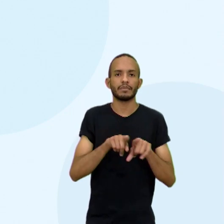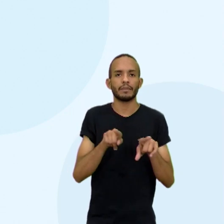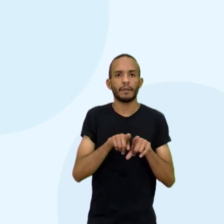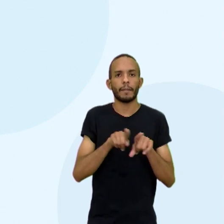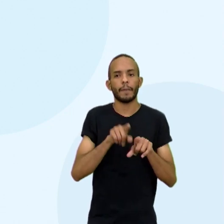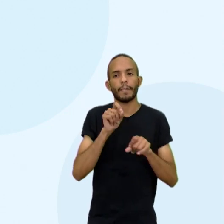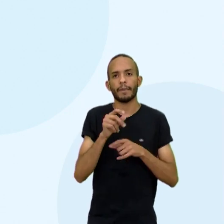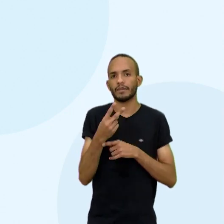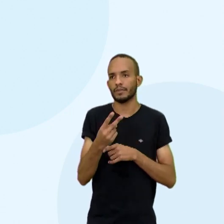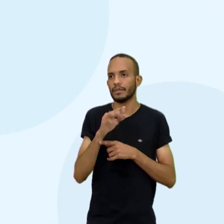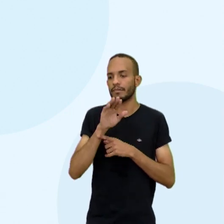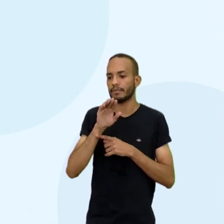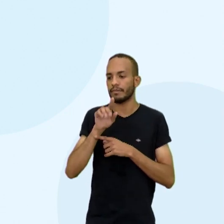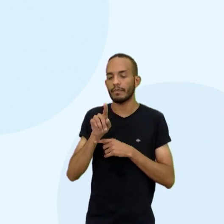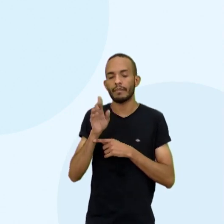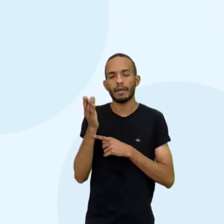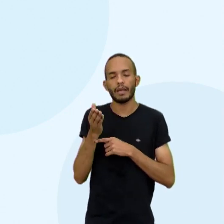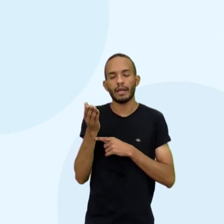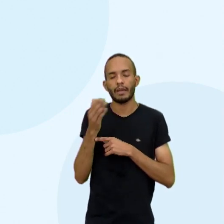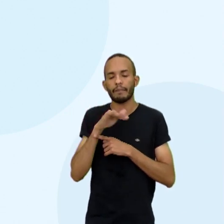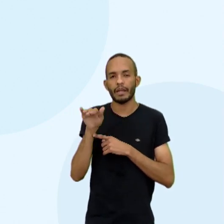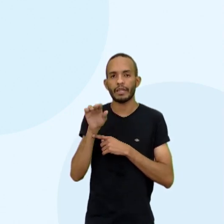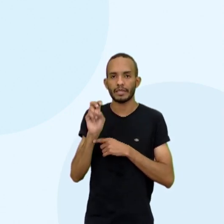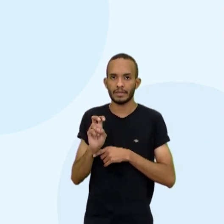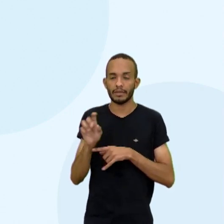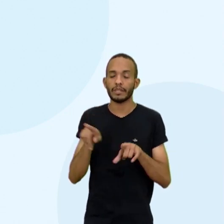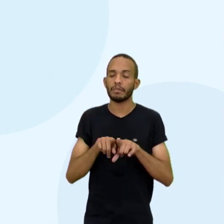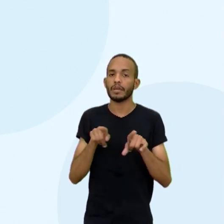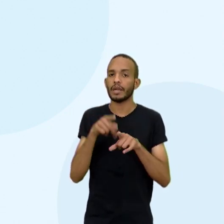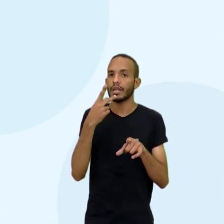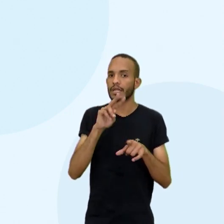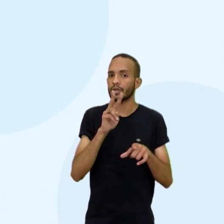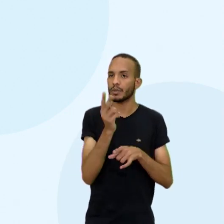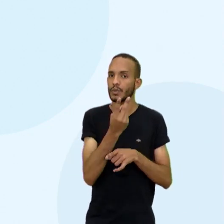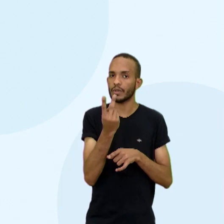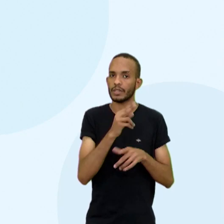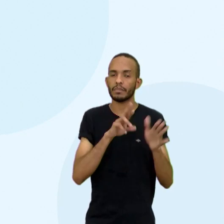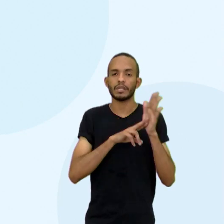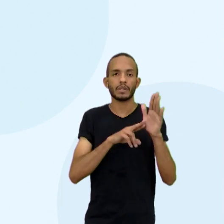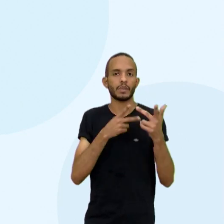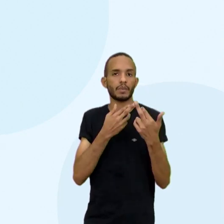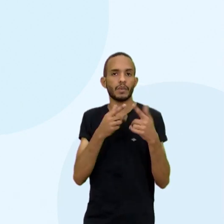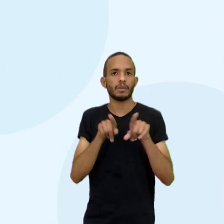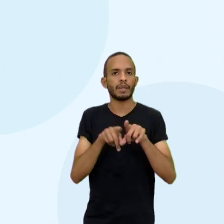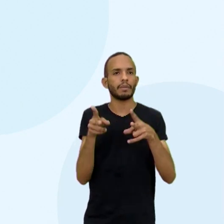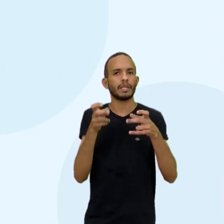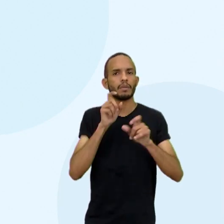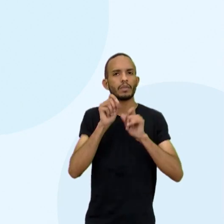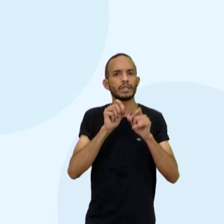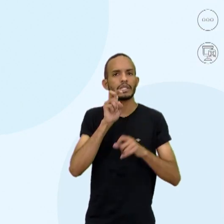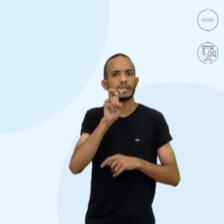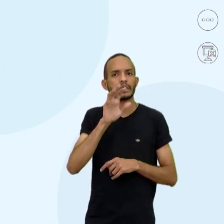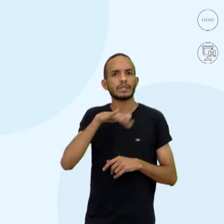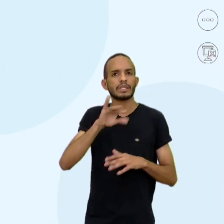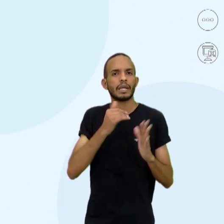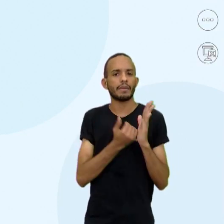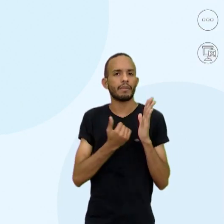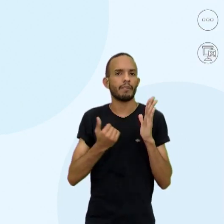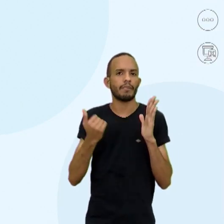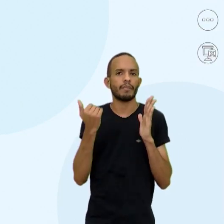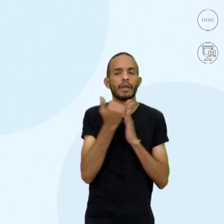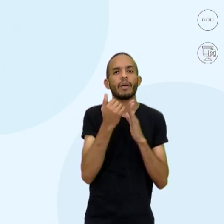embaixo, ficou 2/5 dos dois lados, tá certo? Então essas duas representações são iguais. Repare que o 5 é